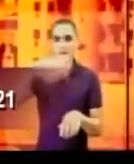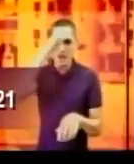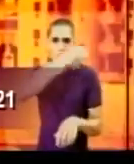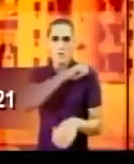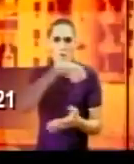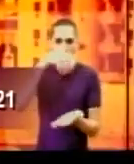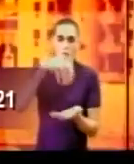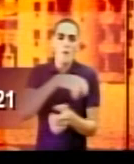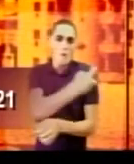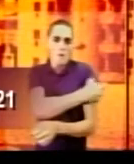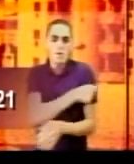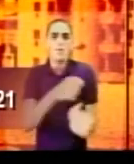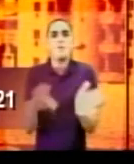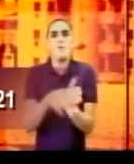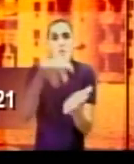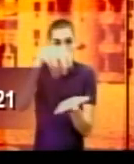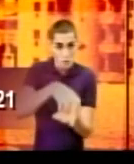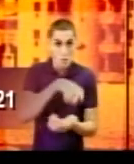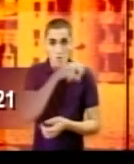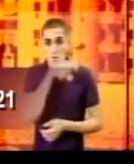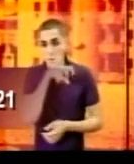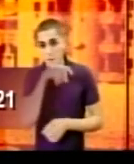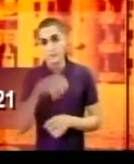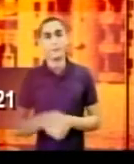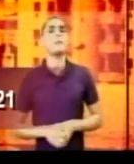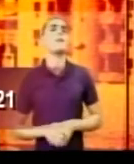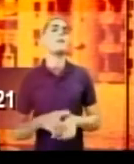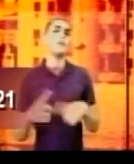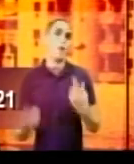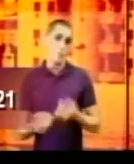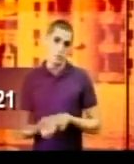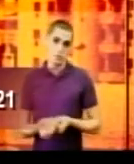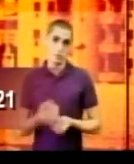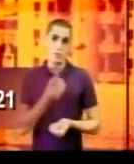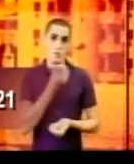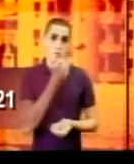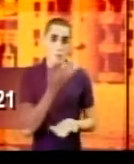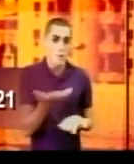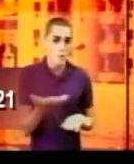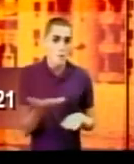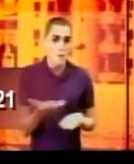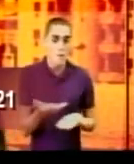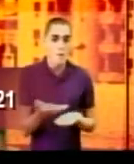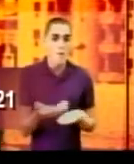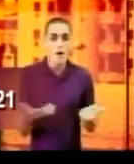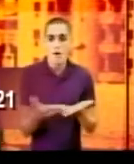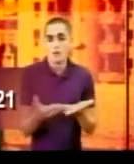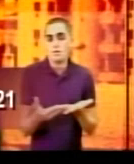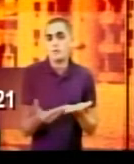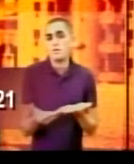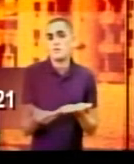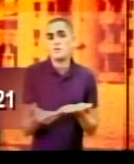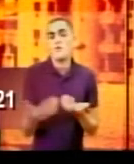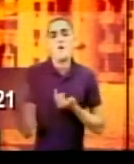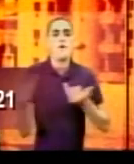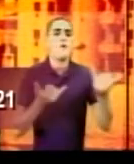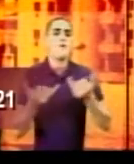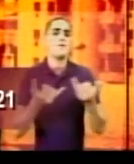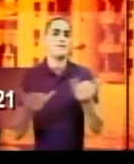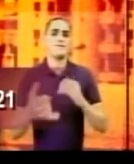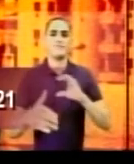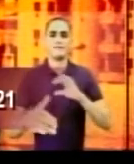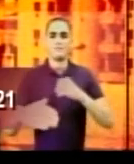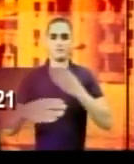aplicada. Bom, inicialmente nós não recebemos nada, nenhuma sinalização de